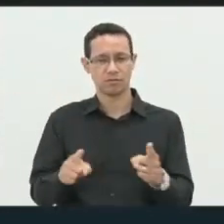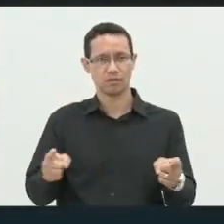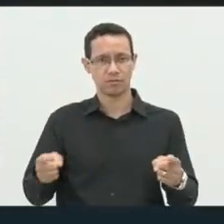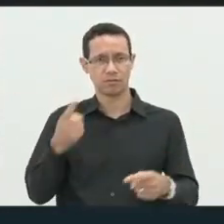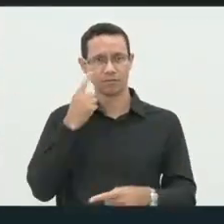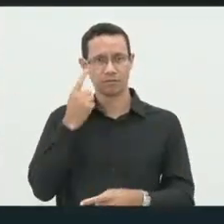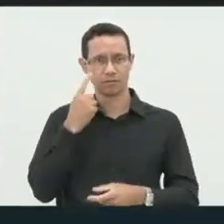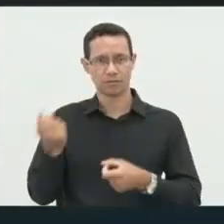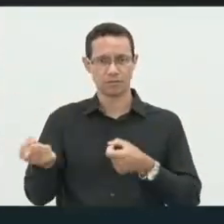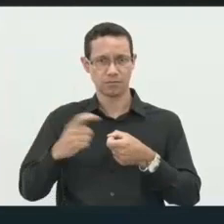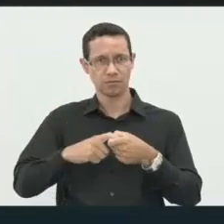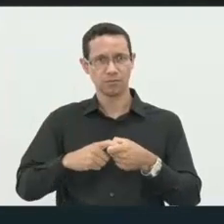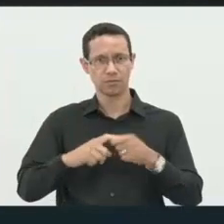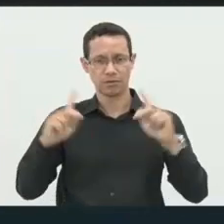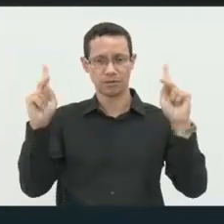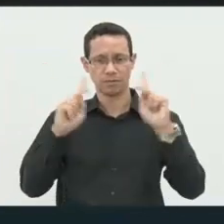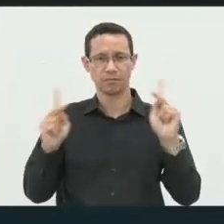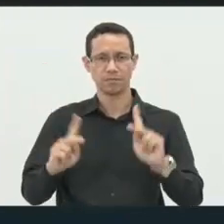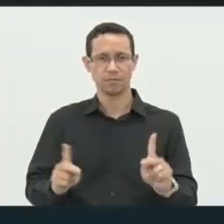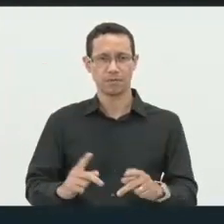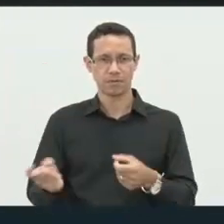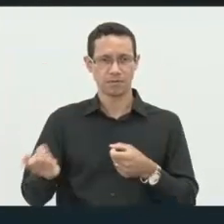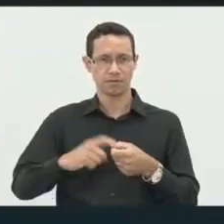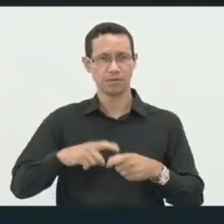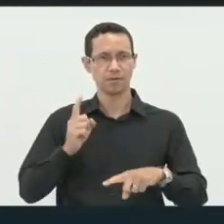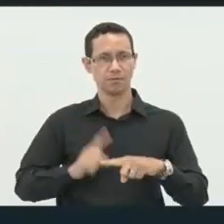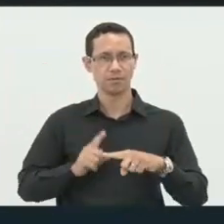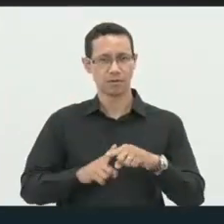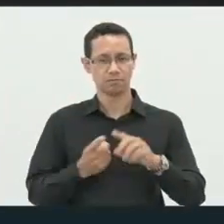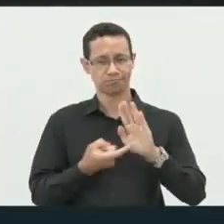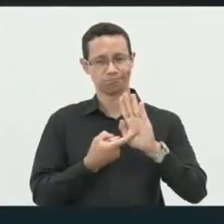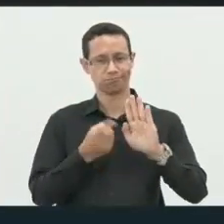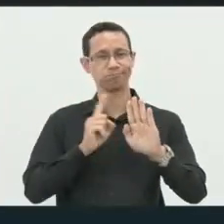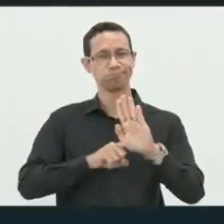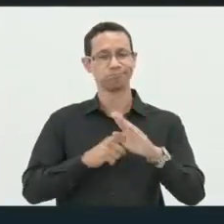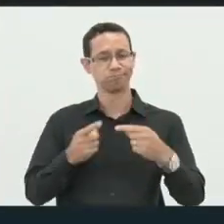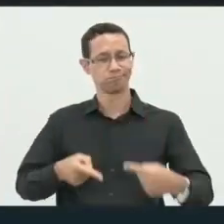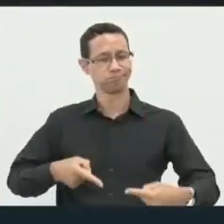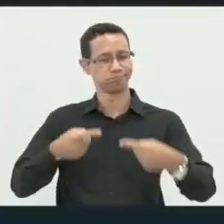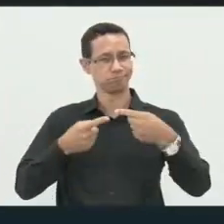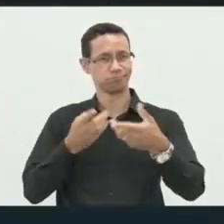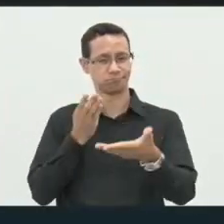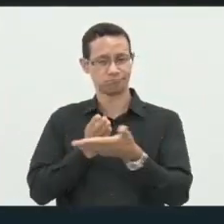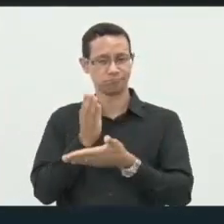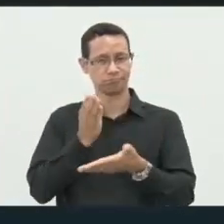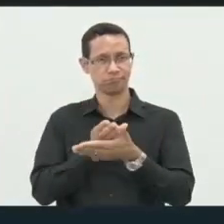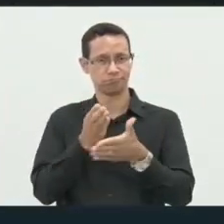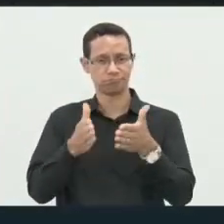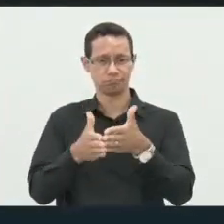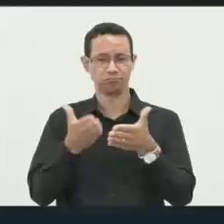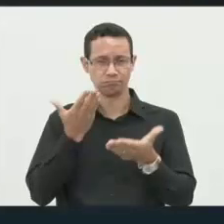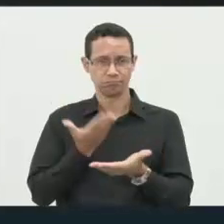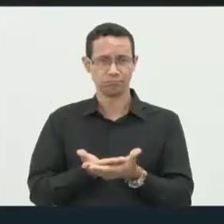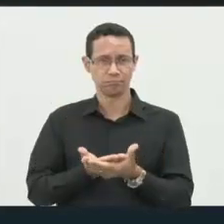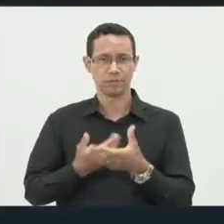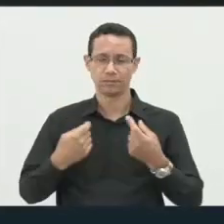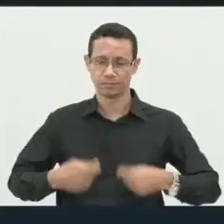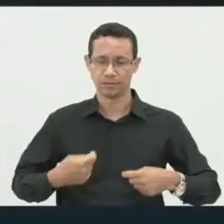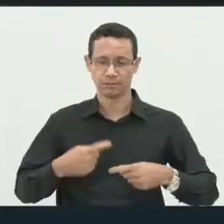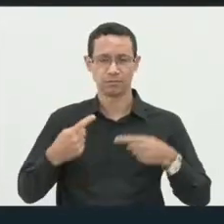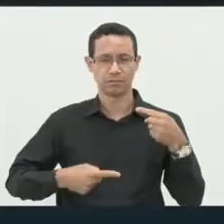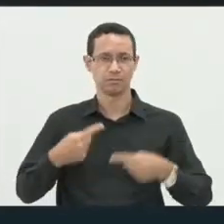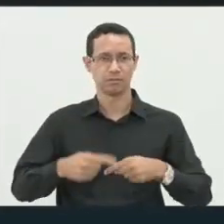volta a reinar a paz aqui na casa que nós da oposição precisamos aprovar os nossos requerimentos de informação precisamos deliberar